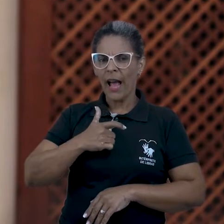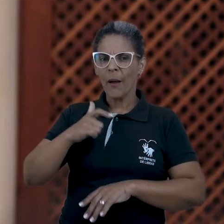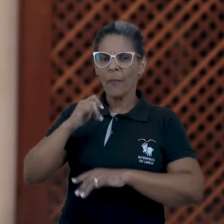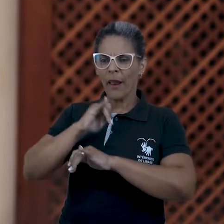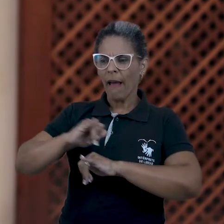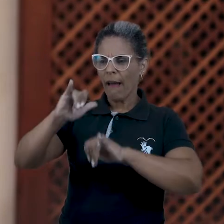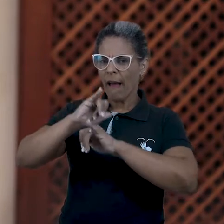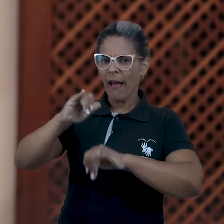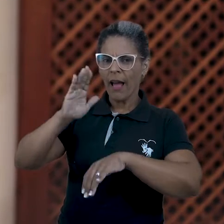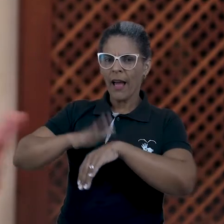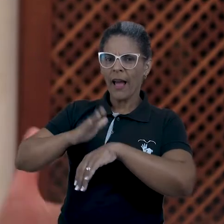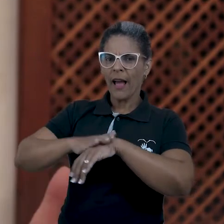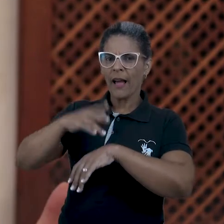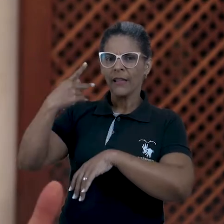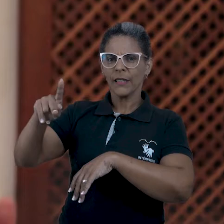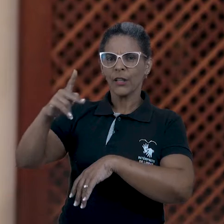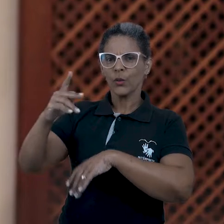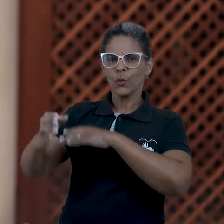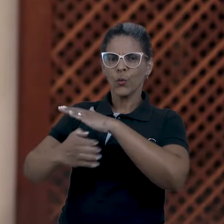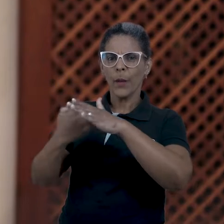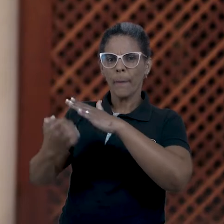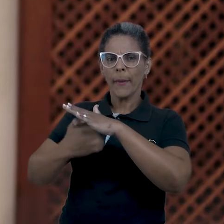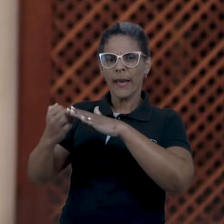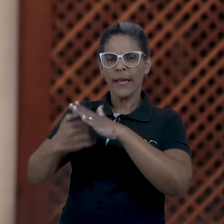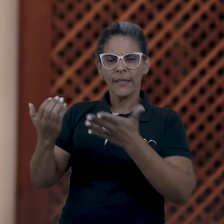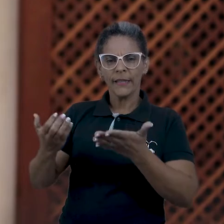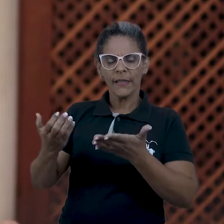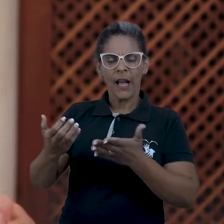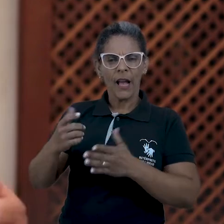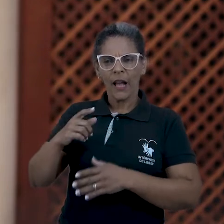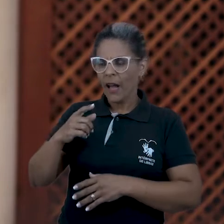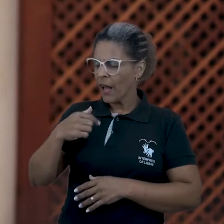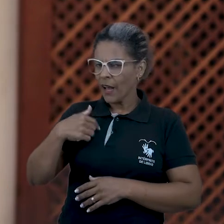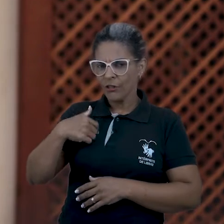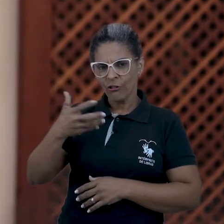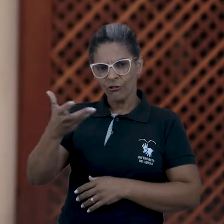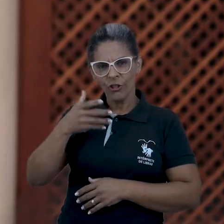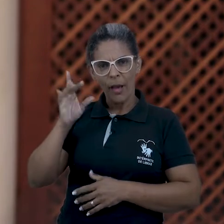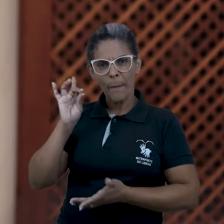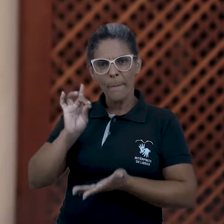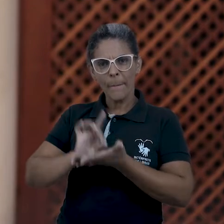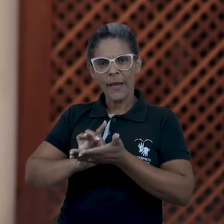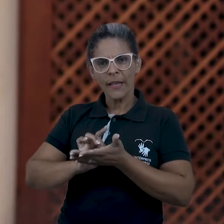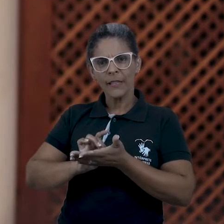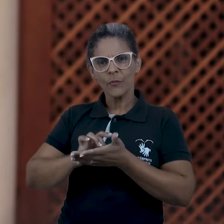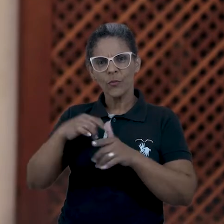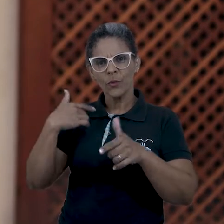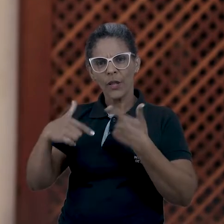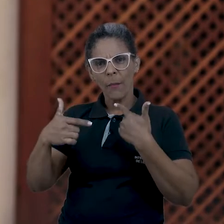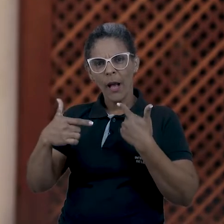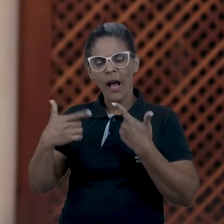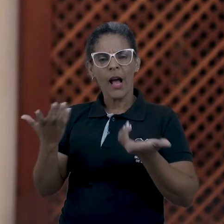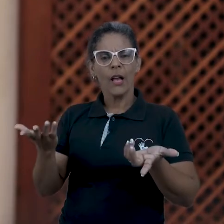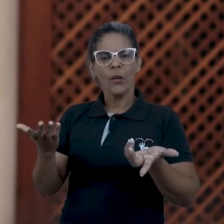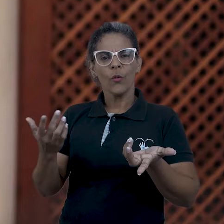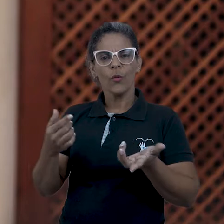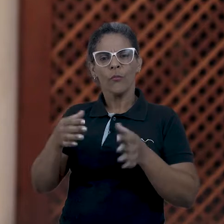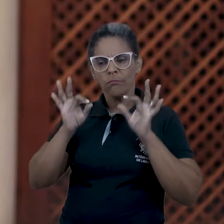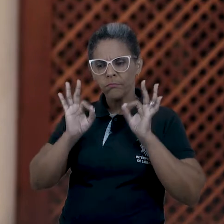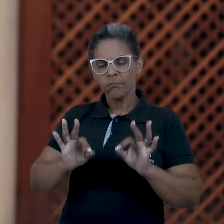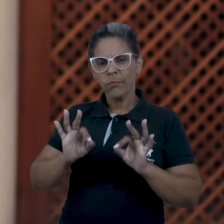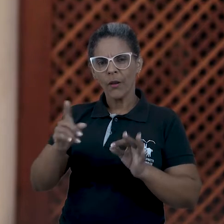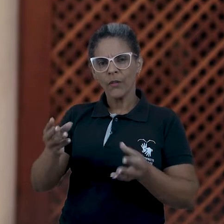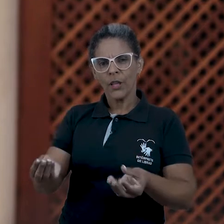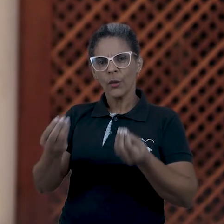é mercado da diversidade gente quer realmente emprego né realmente que